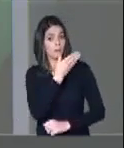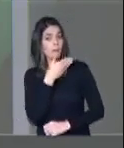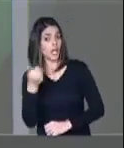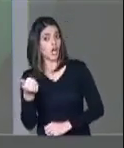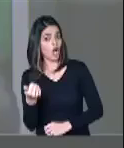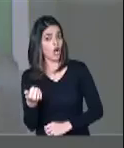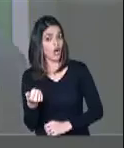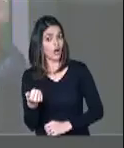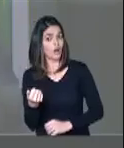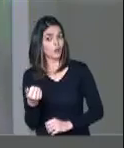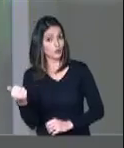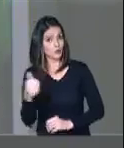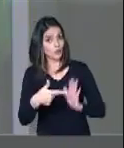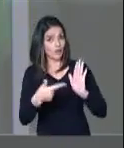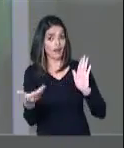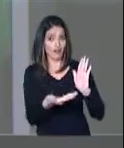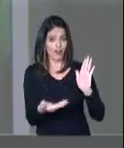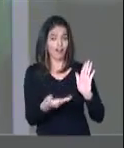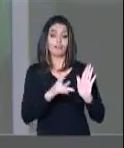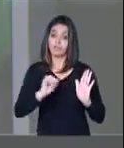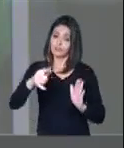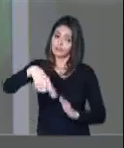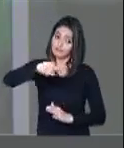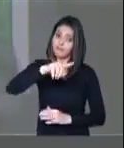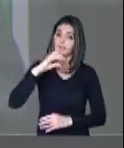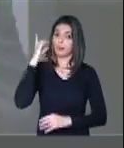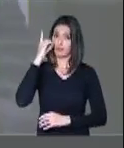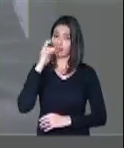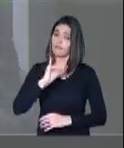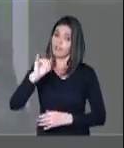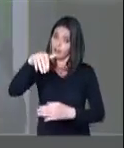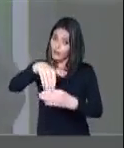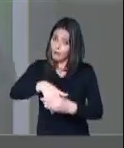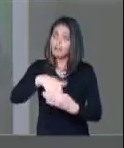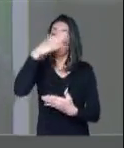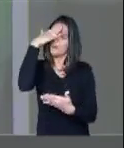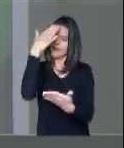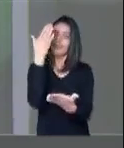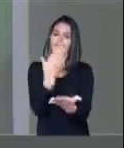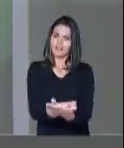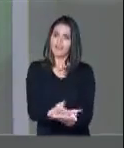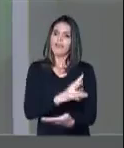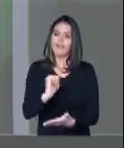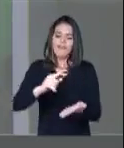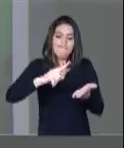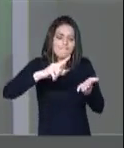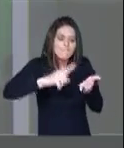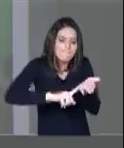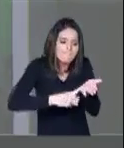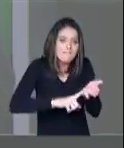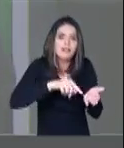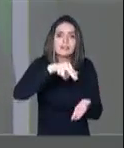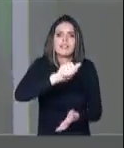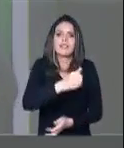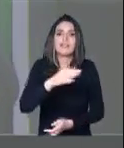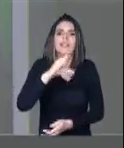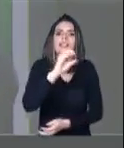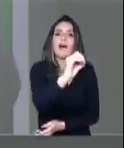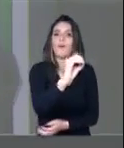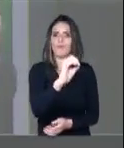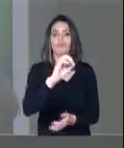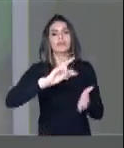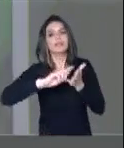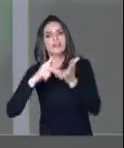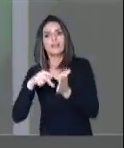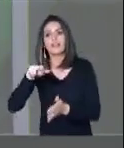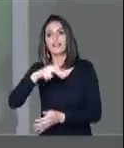senhores deputados que vão votar daqui a pouco, e eu tenho a confiança que os senhores vão chegar lá na tecla, botar os não, que o não quer